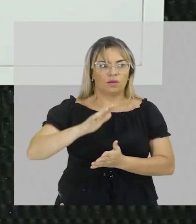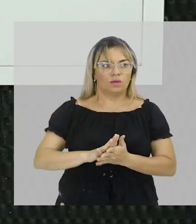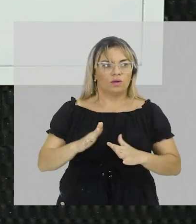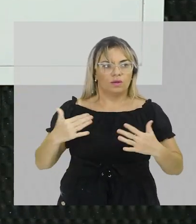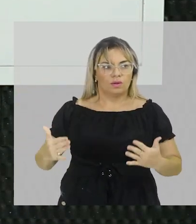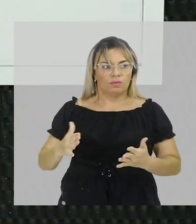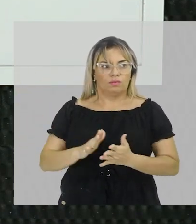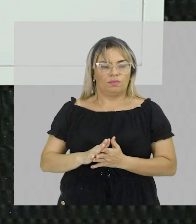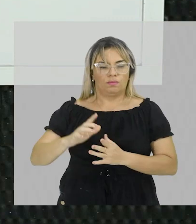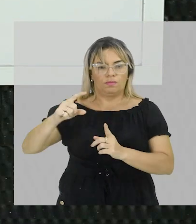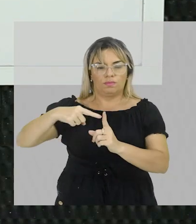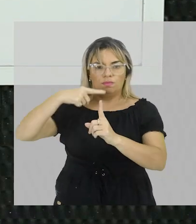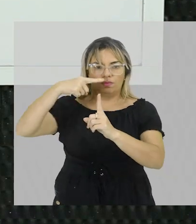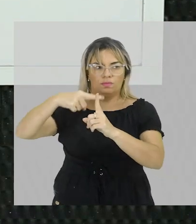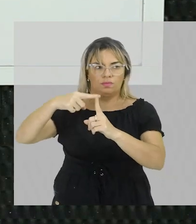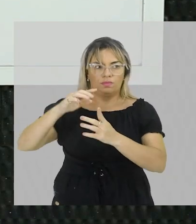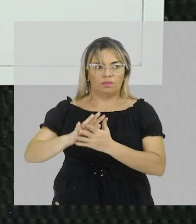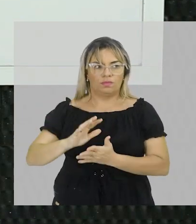mais